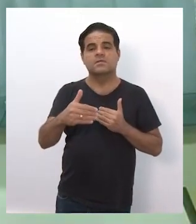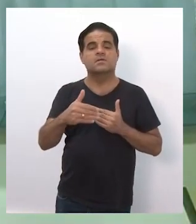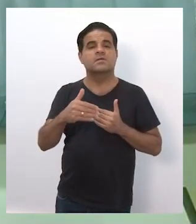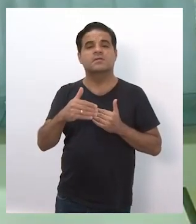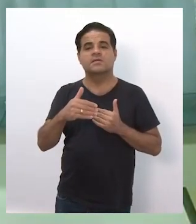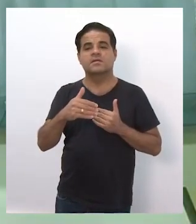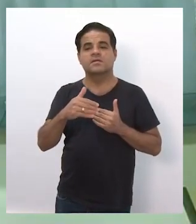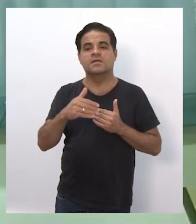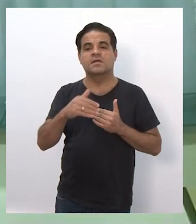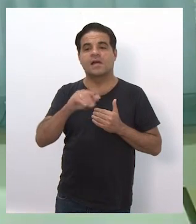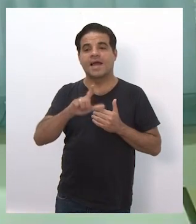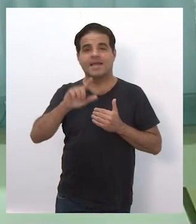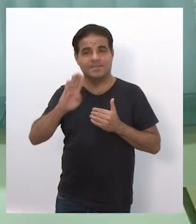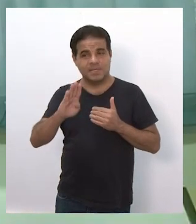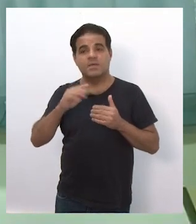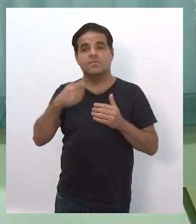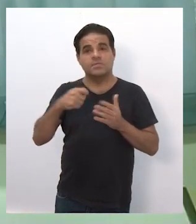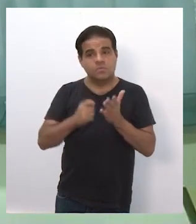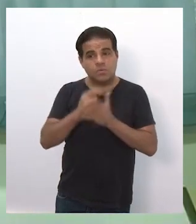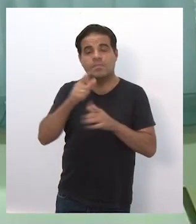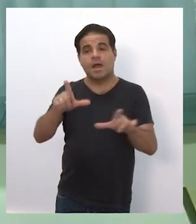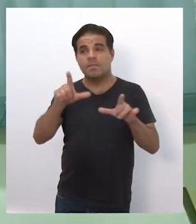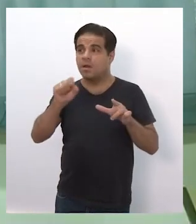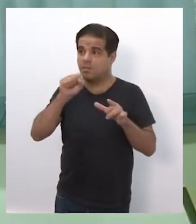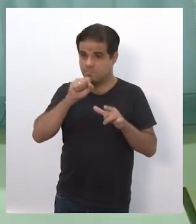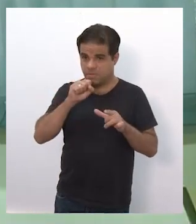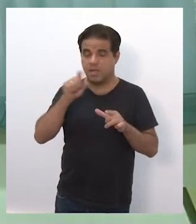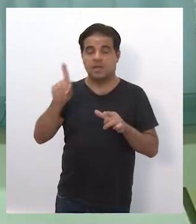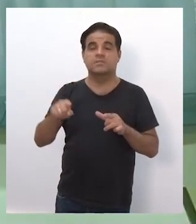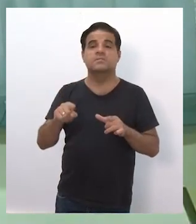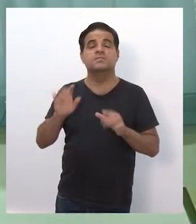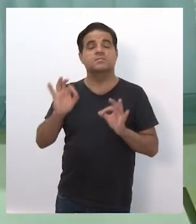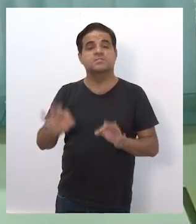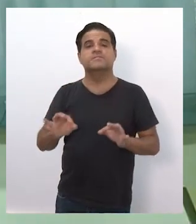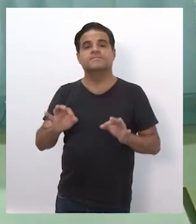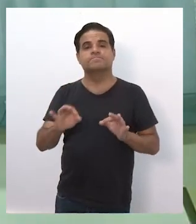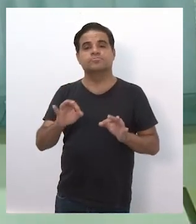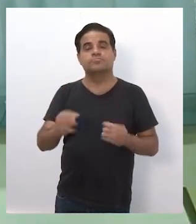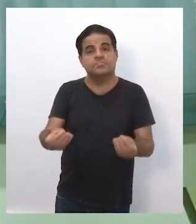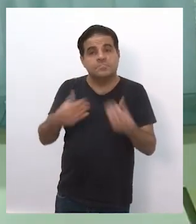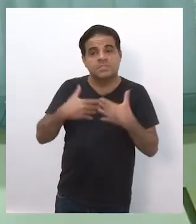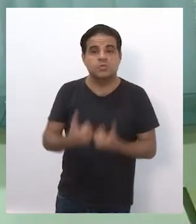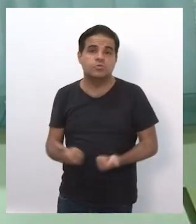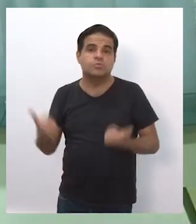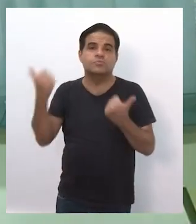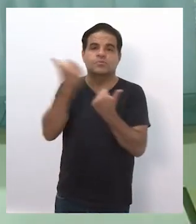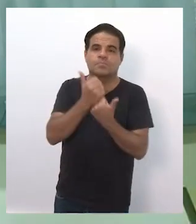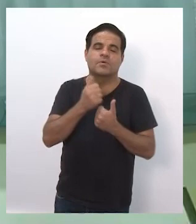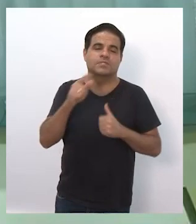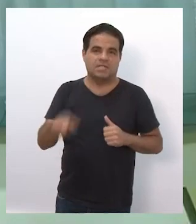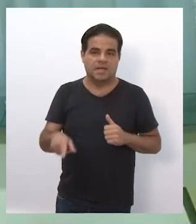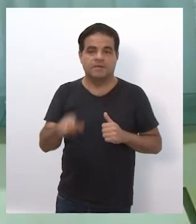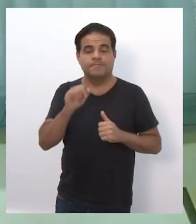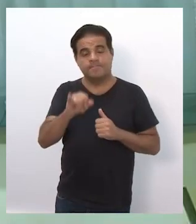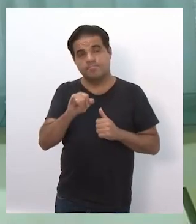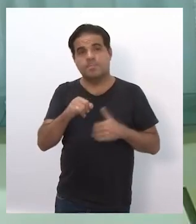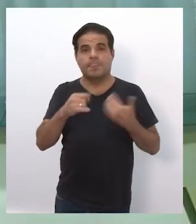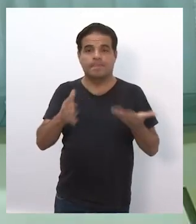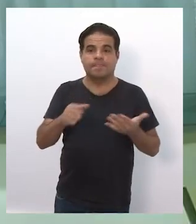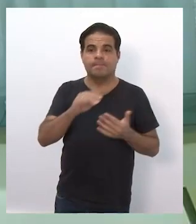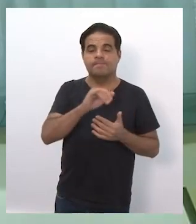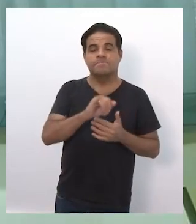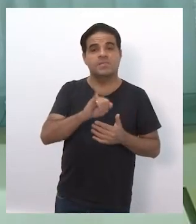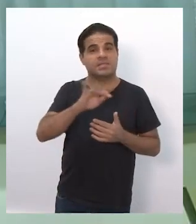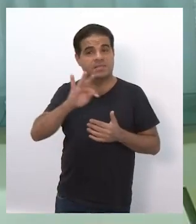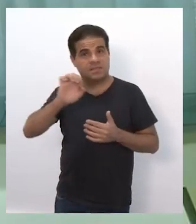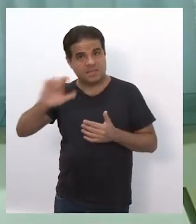que é a linha AMD, eu tenho que comprar a placa-mãe que me dê suporte a ela. Se eu for para a Intel,